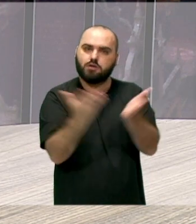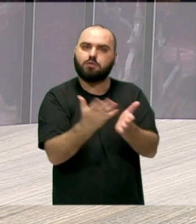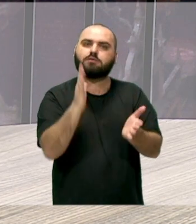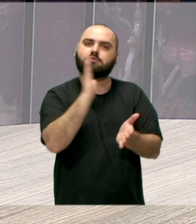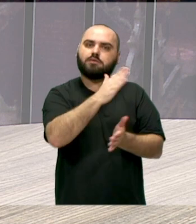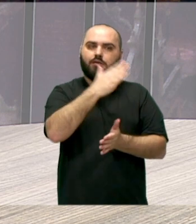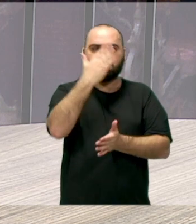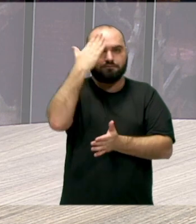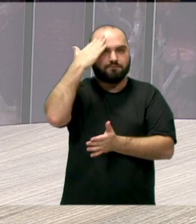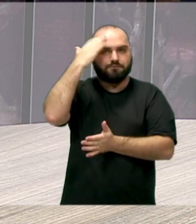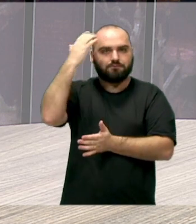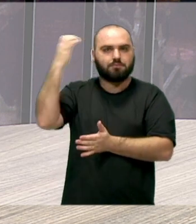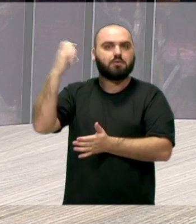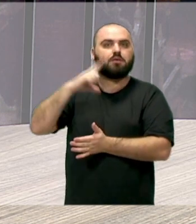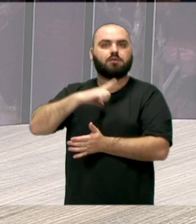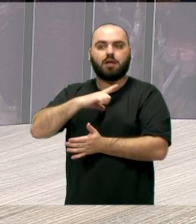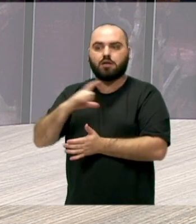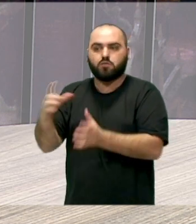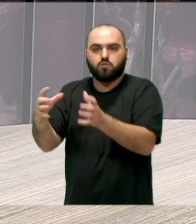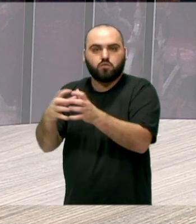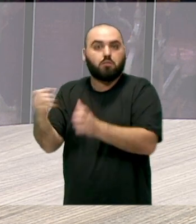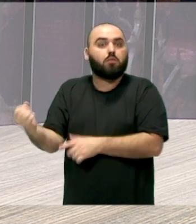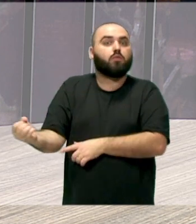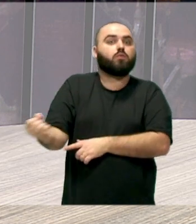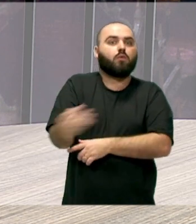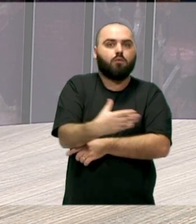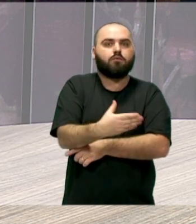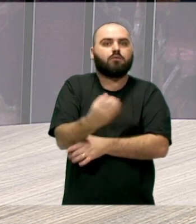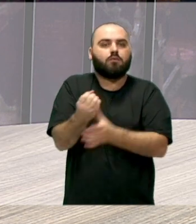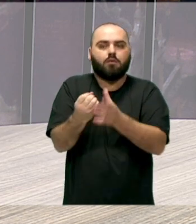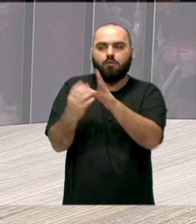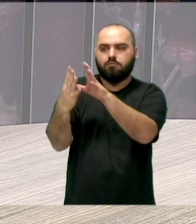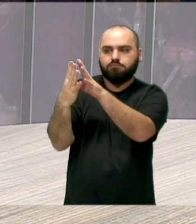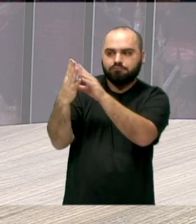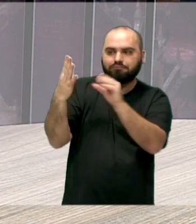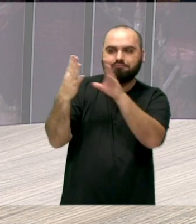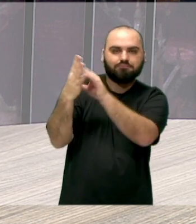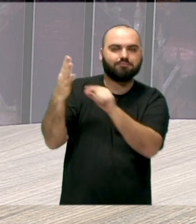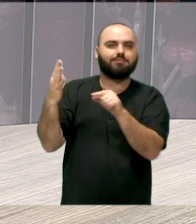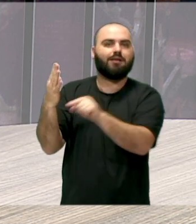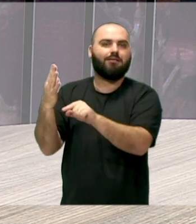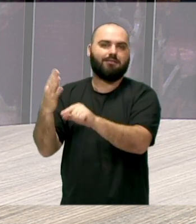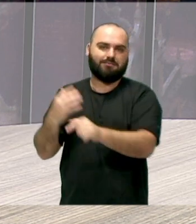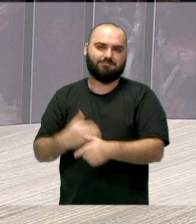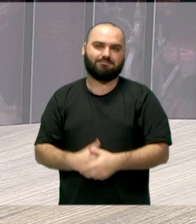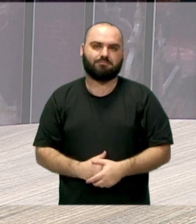gente tem novas gerações que surgiram a partir do Quarta Redenção, né? O Quarta Redenção